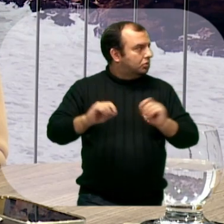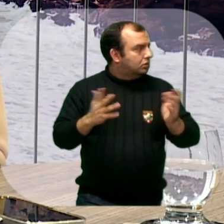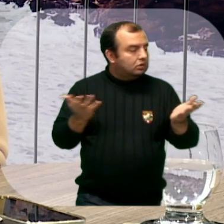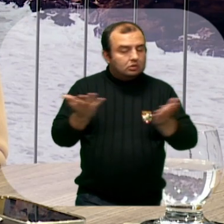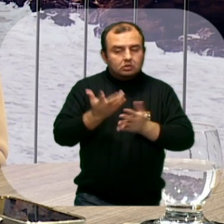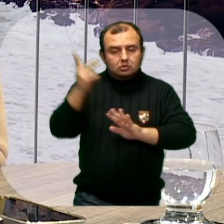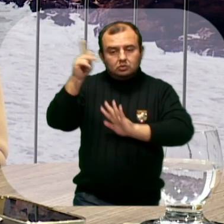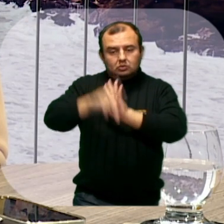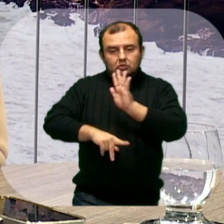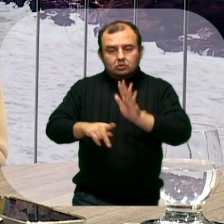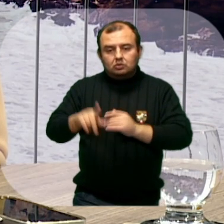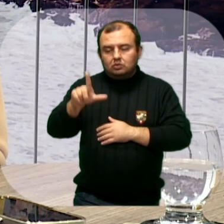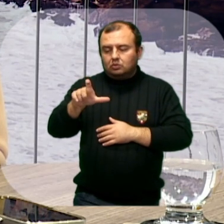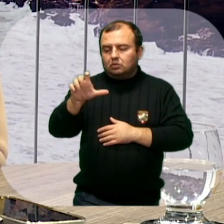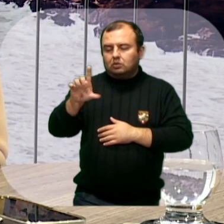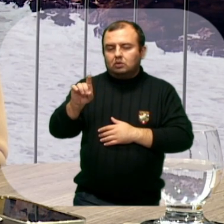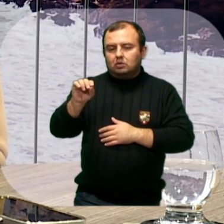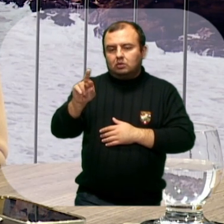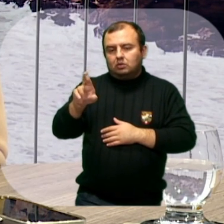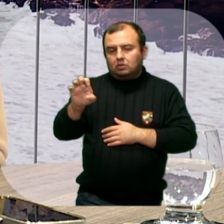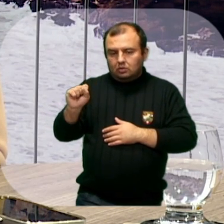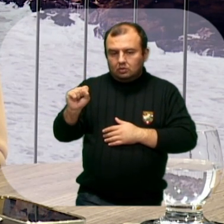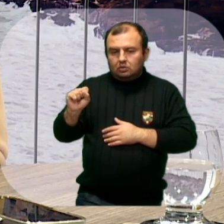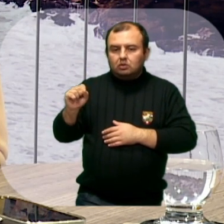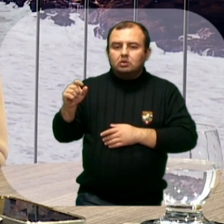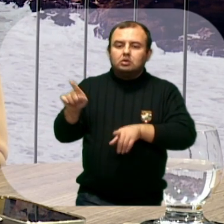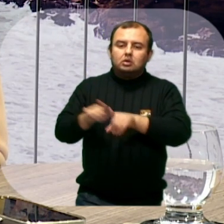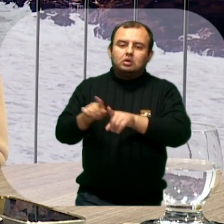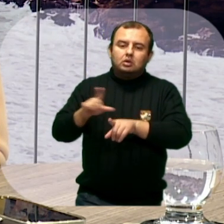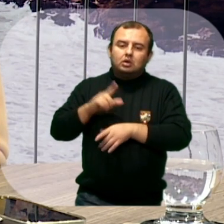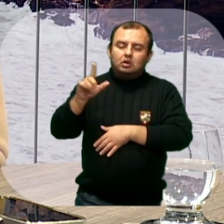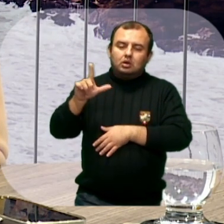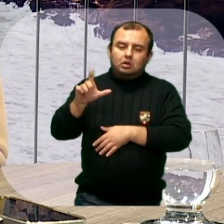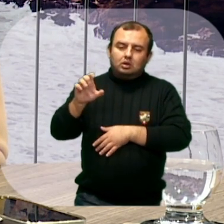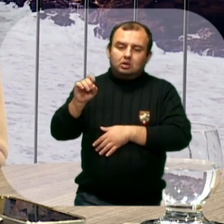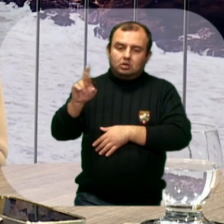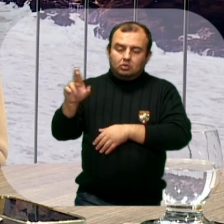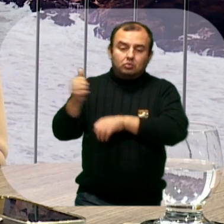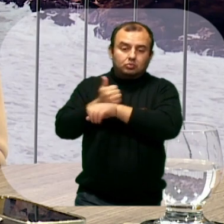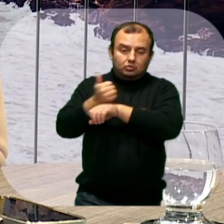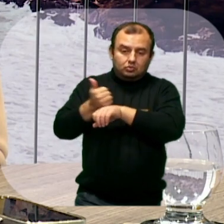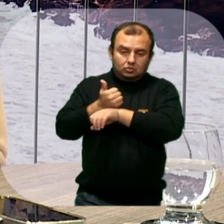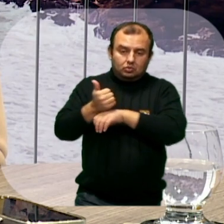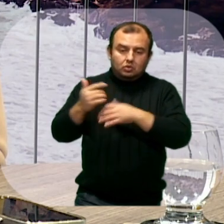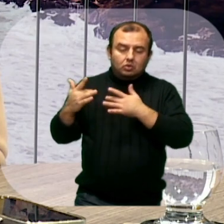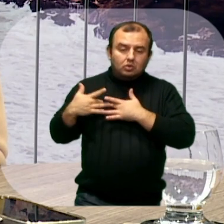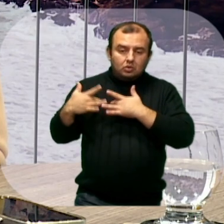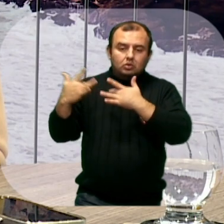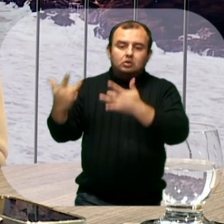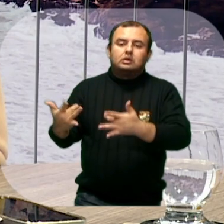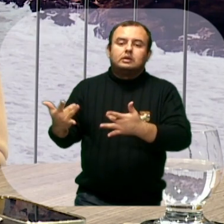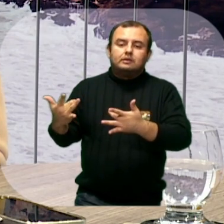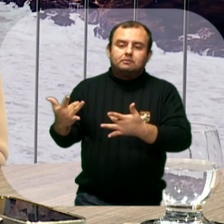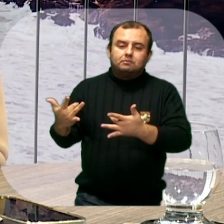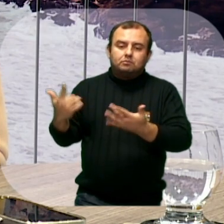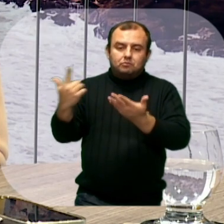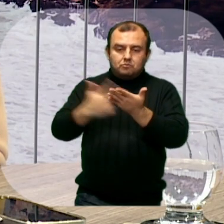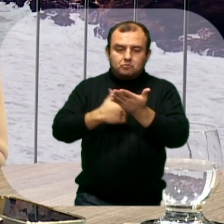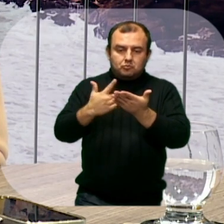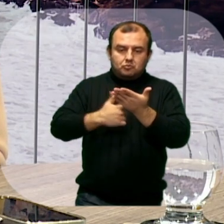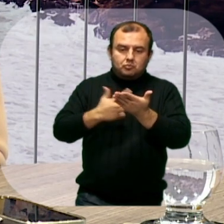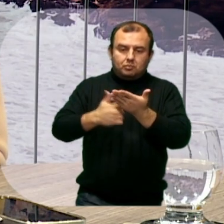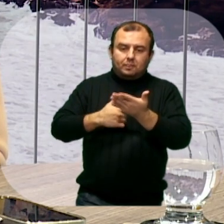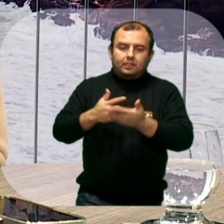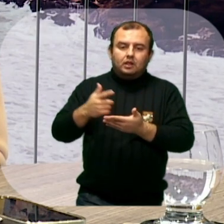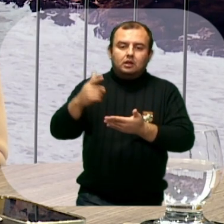temos o projeto dos ledores. Nós queremos ter os ledores na biblioteca, que são as pessoas que se dispõem a pegar o livro na